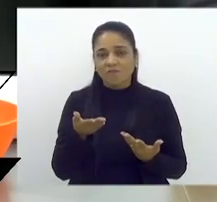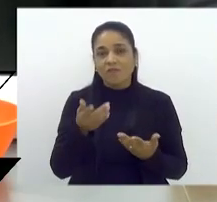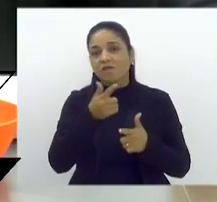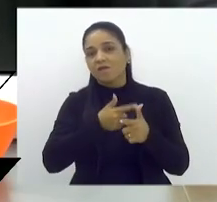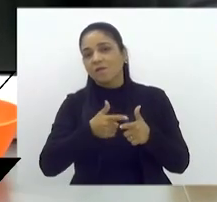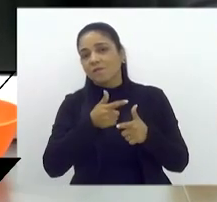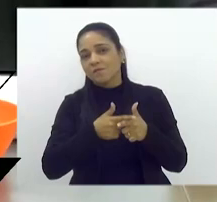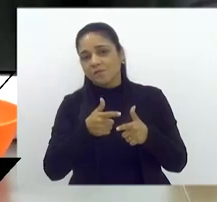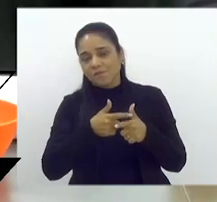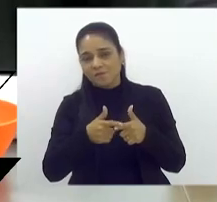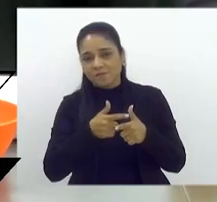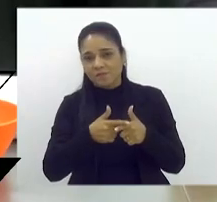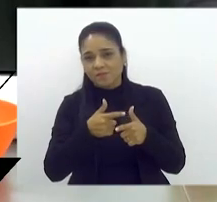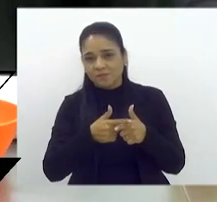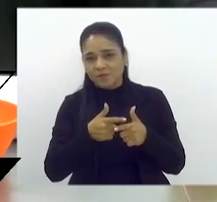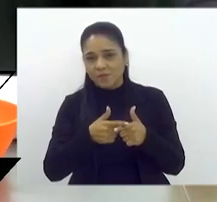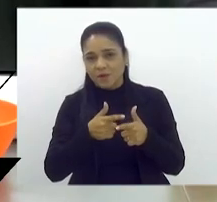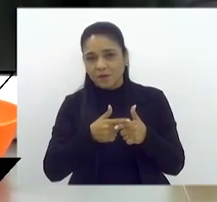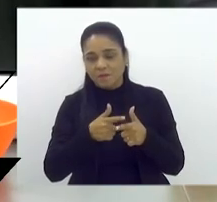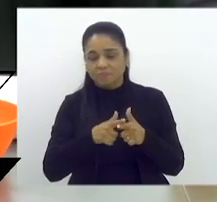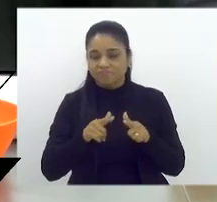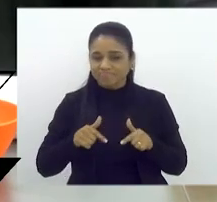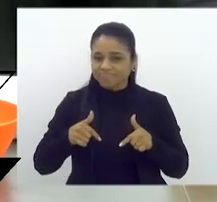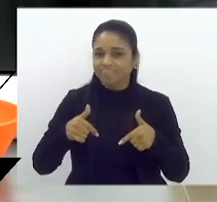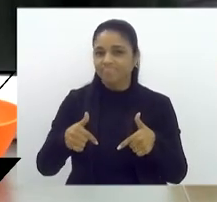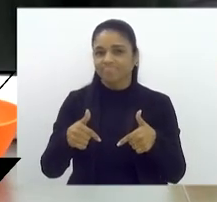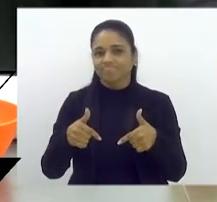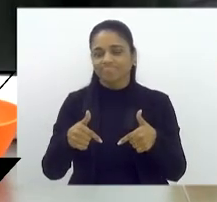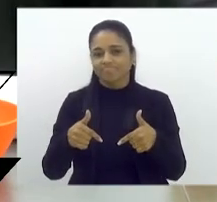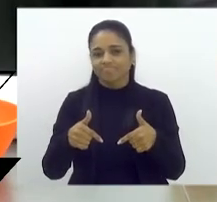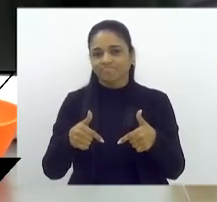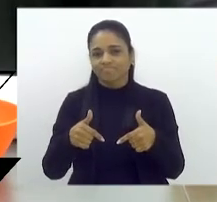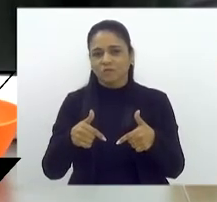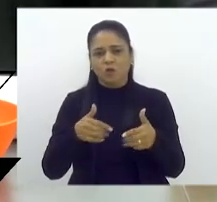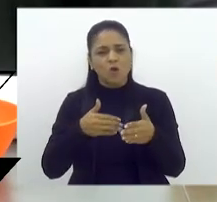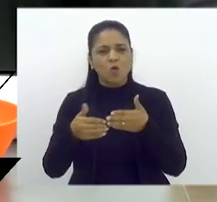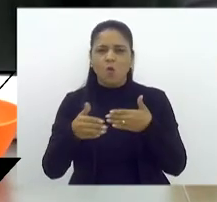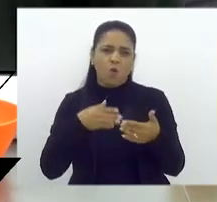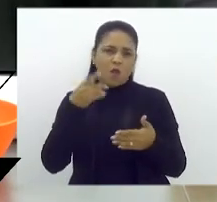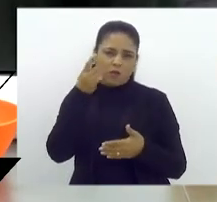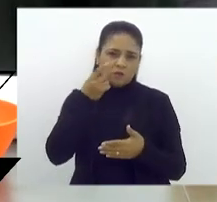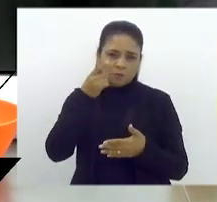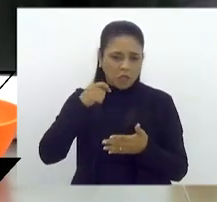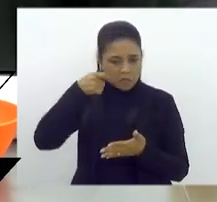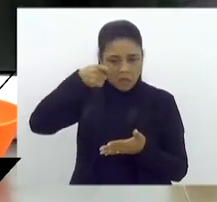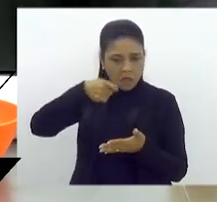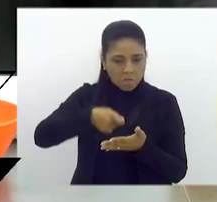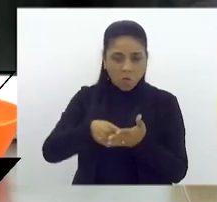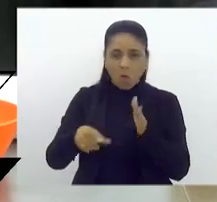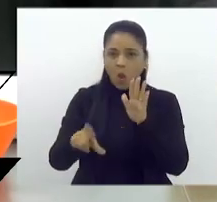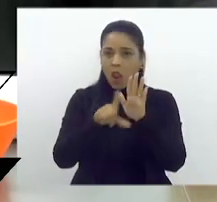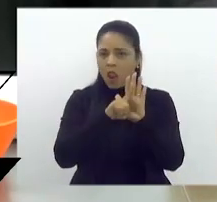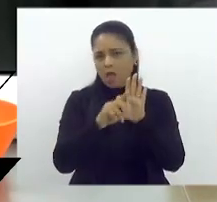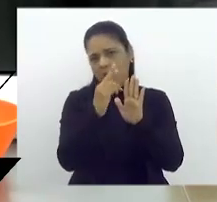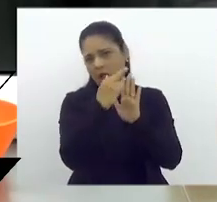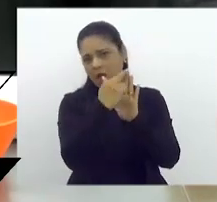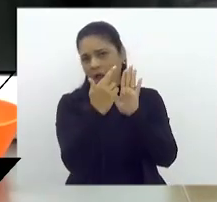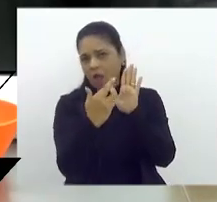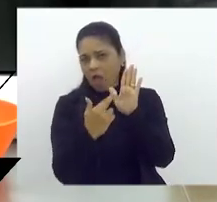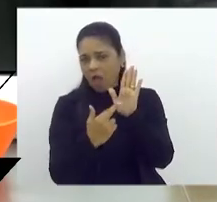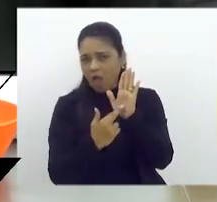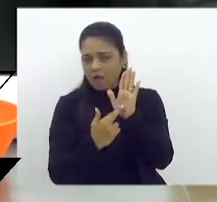problema relacionado ao vício de iniciativa. Porque cabe a qualquer deputado impor, através de lei, regras